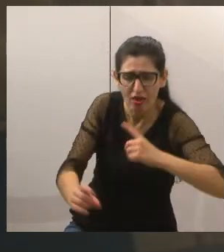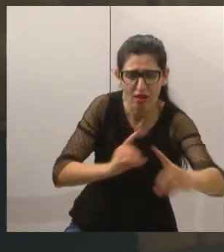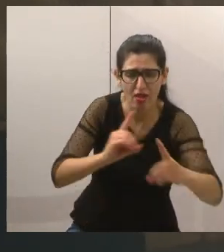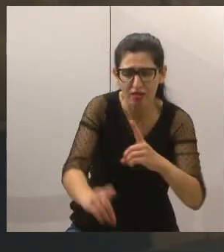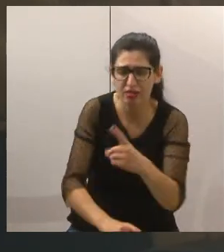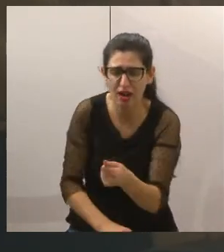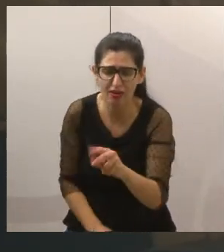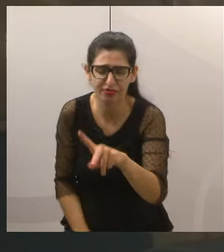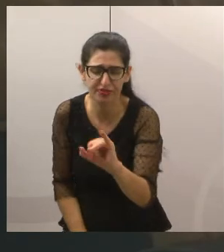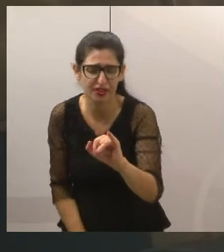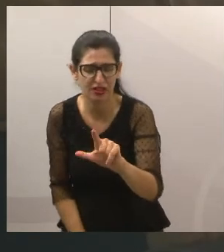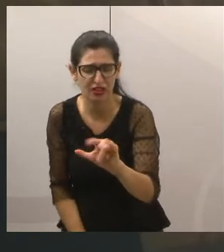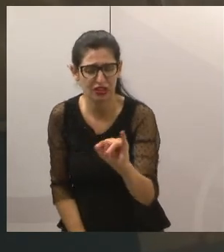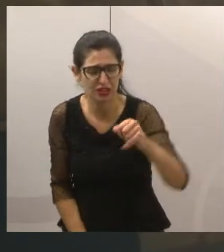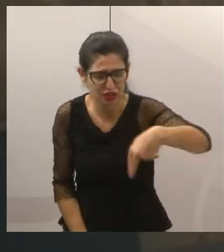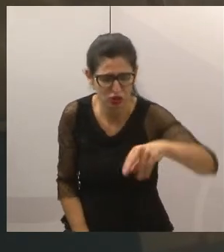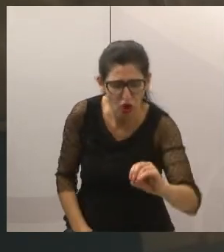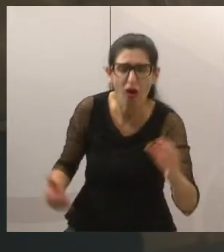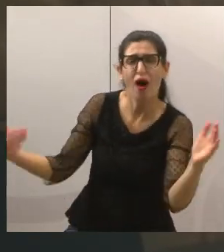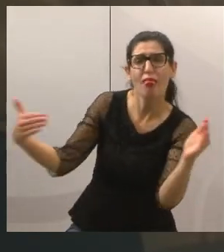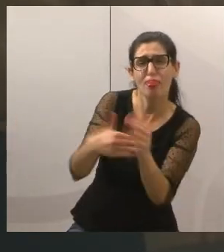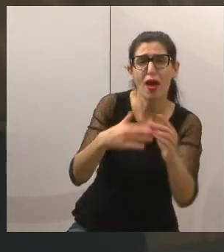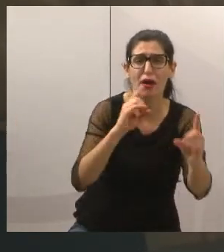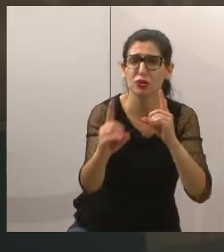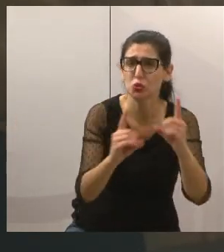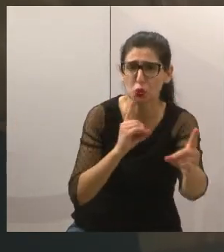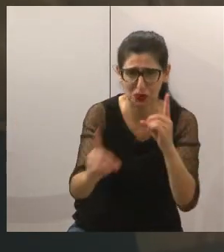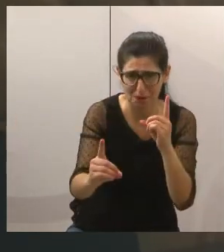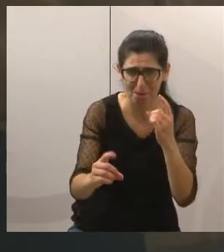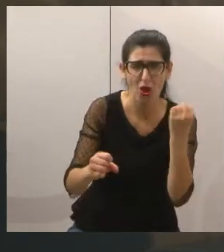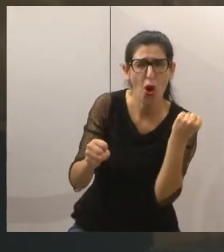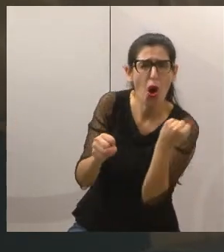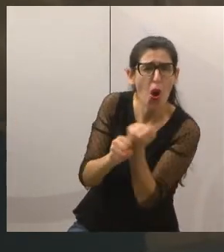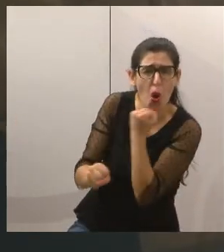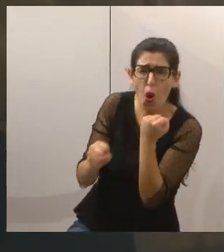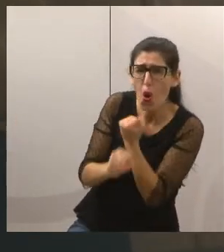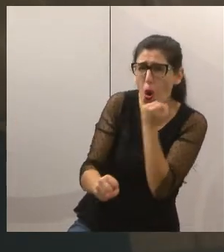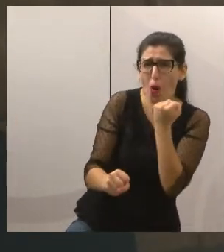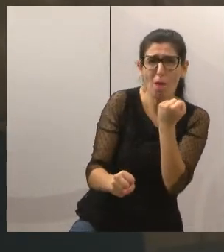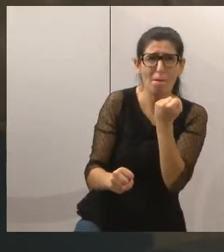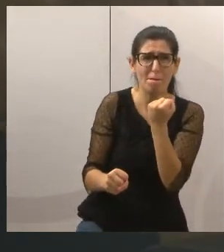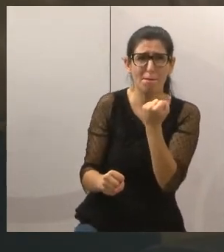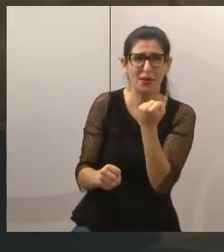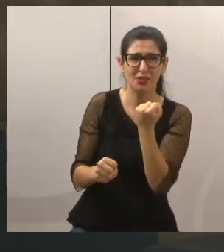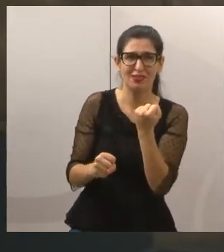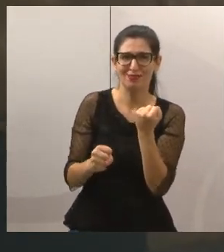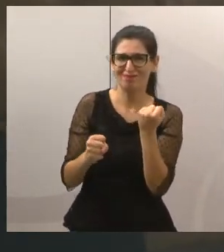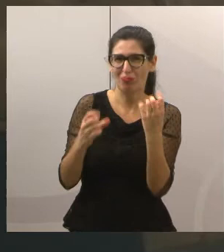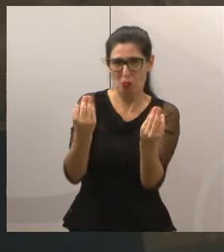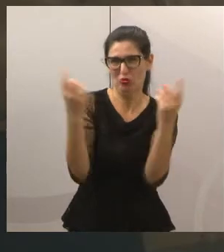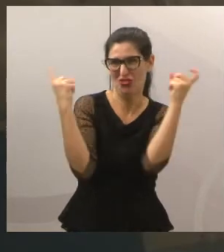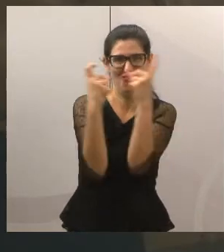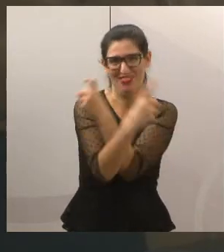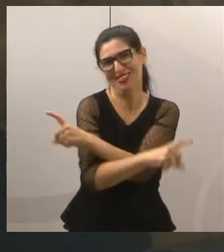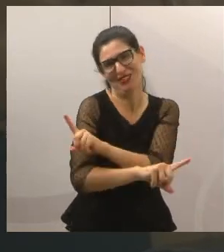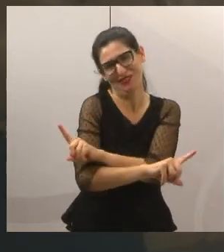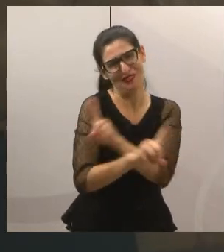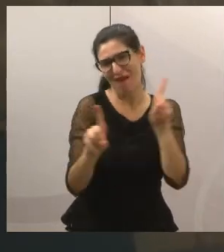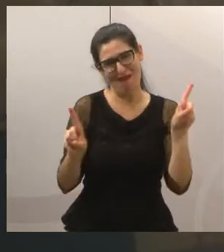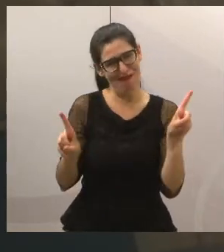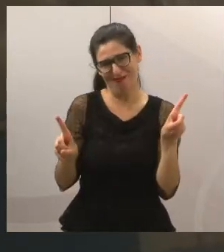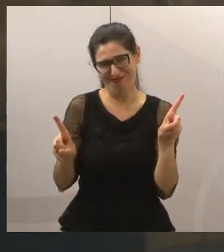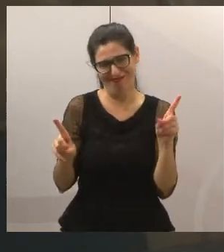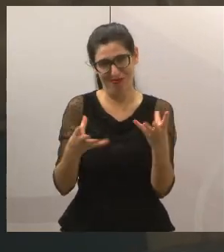Via Dutra. Relativamente, uma obra que não tem muita complexidade se nós estamos aqui